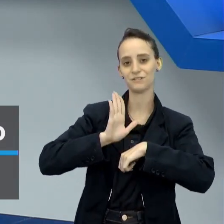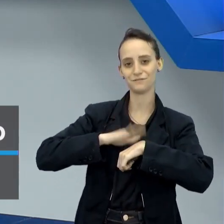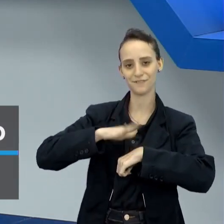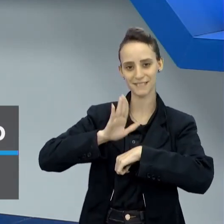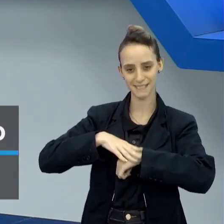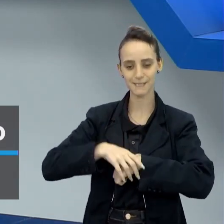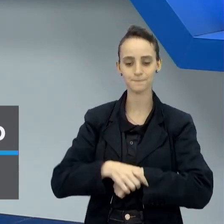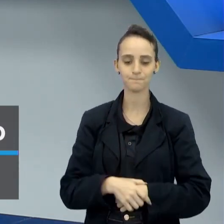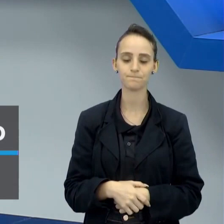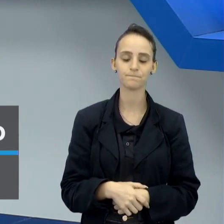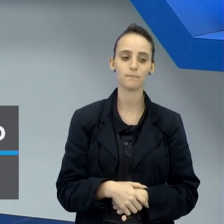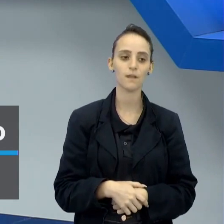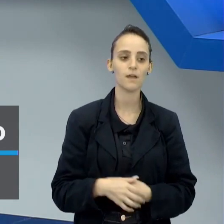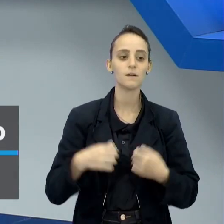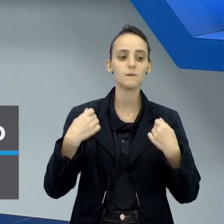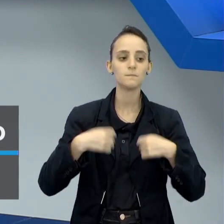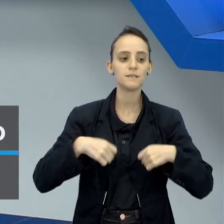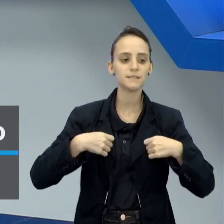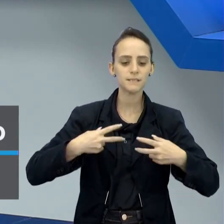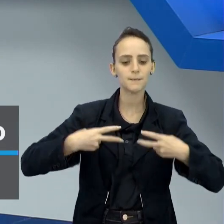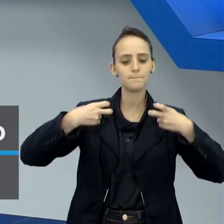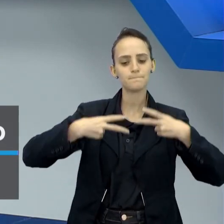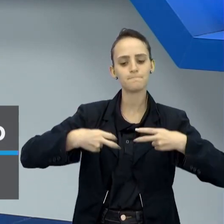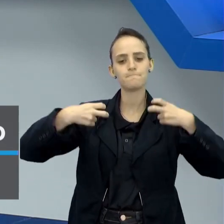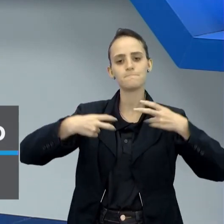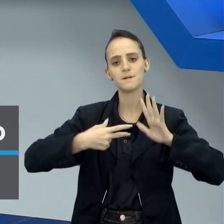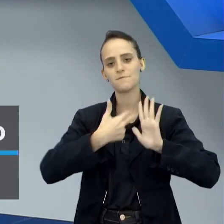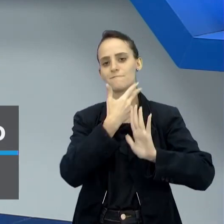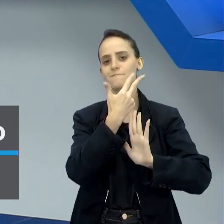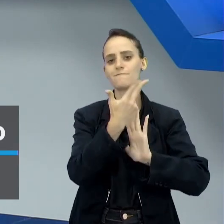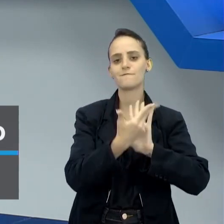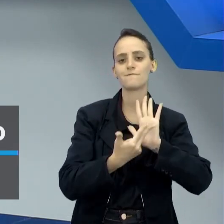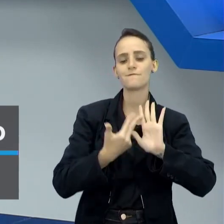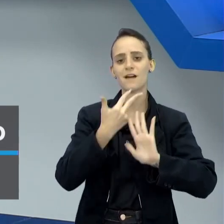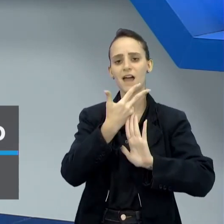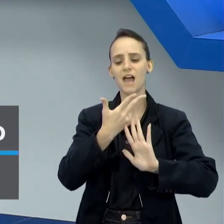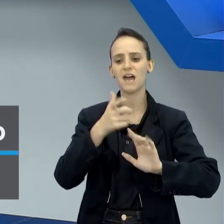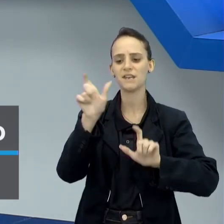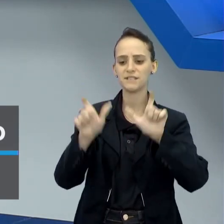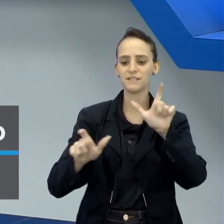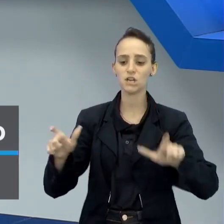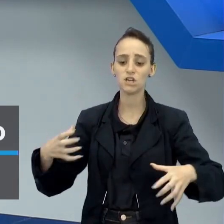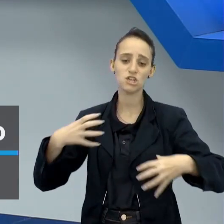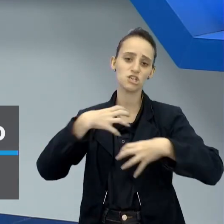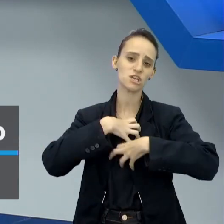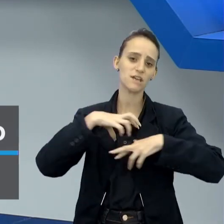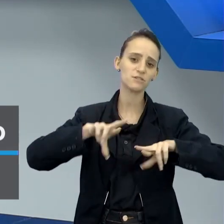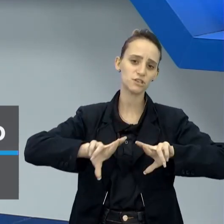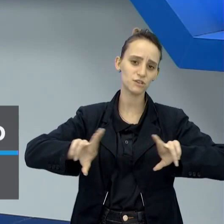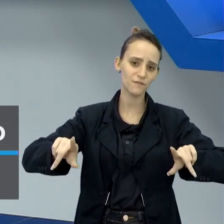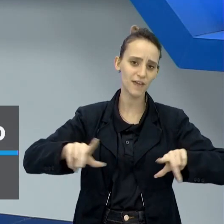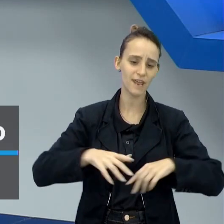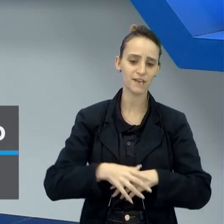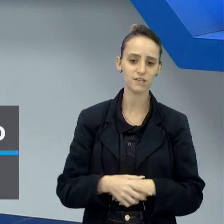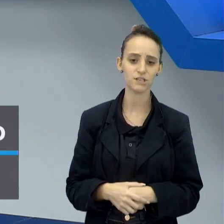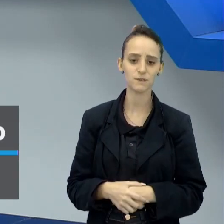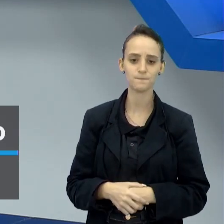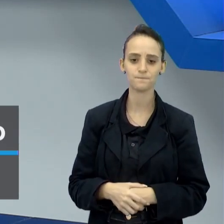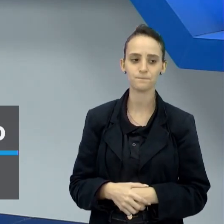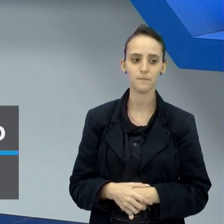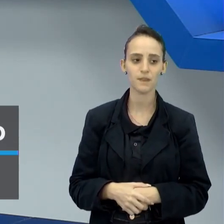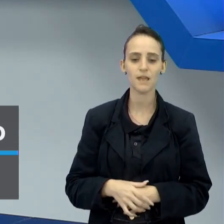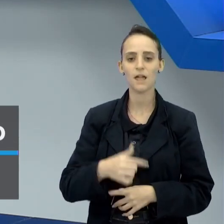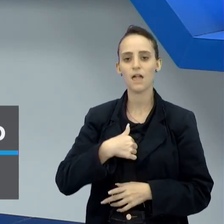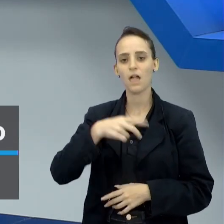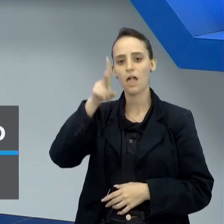colocou, é nós percebermos essa diversidade e também identificarmos essa cultura de massa, né? Na primeira